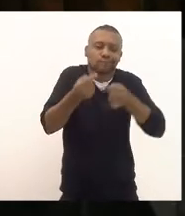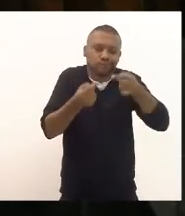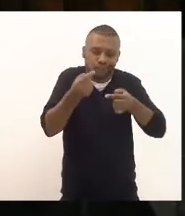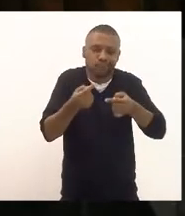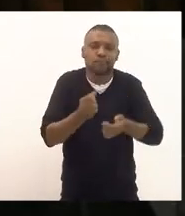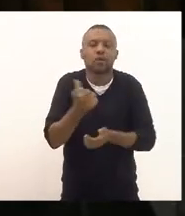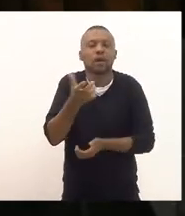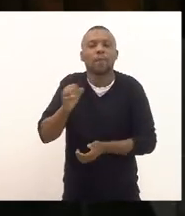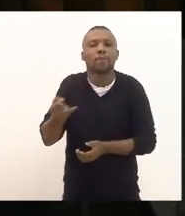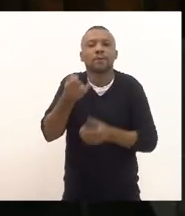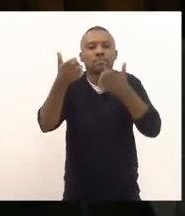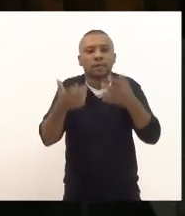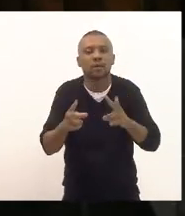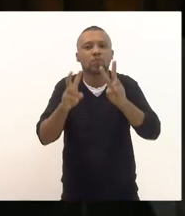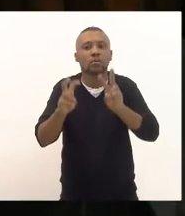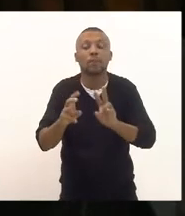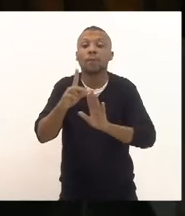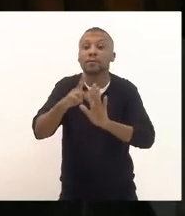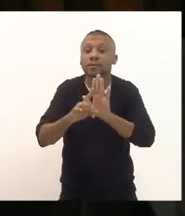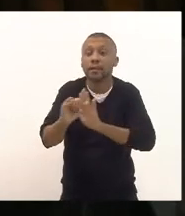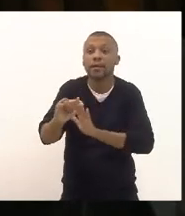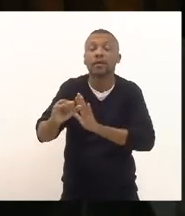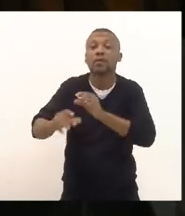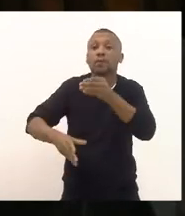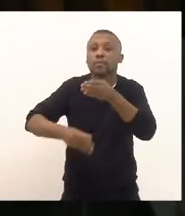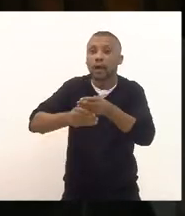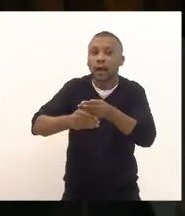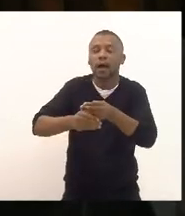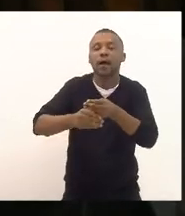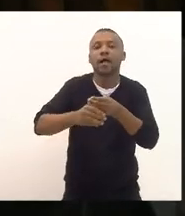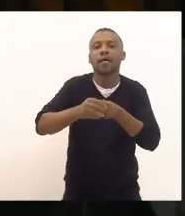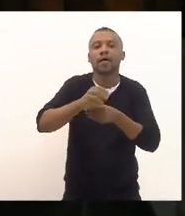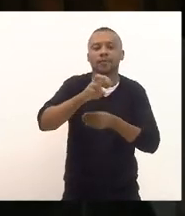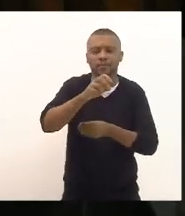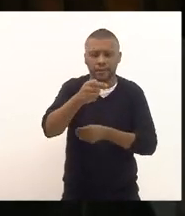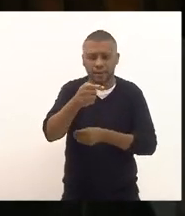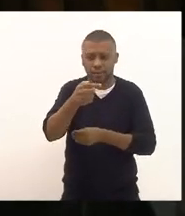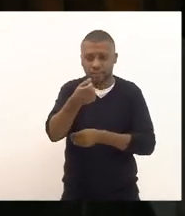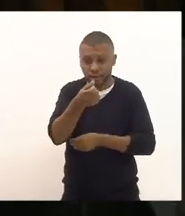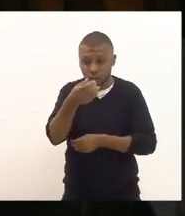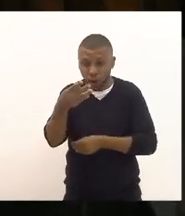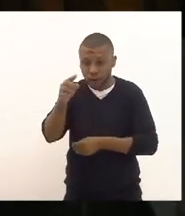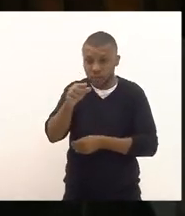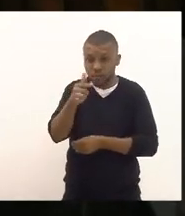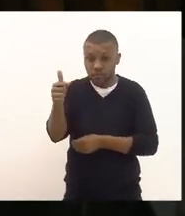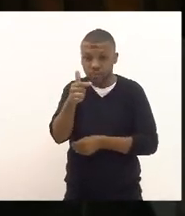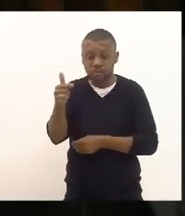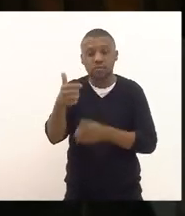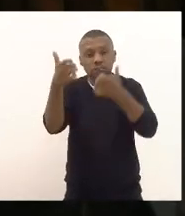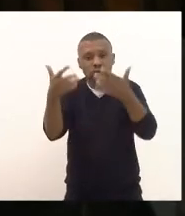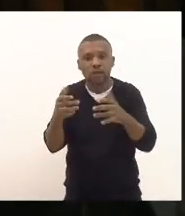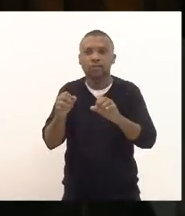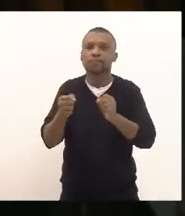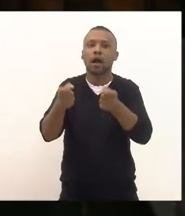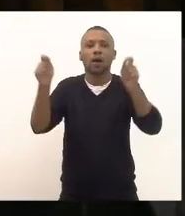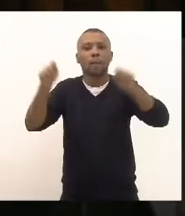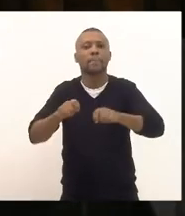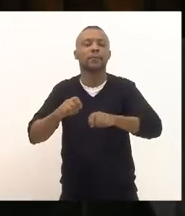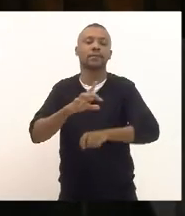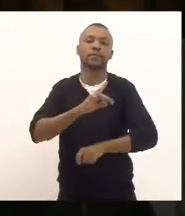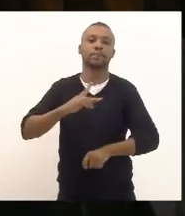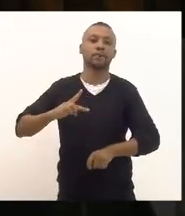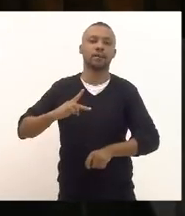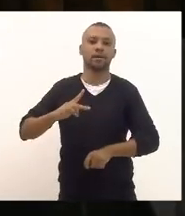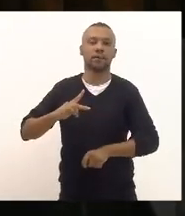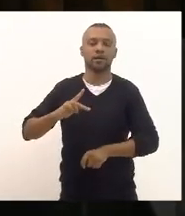64 2022 também destacando a importância EA competência da defensoria pública no estado